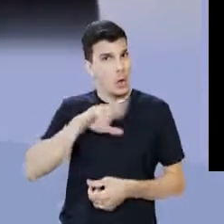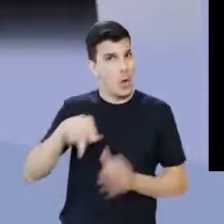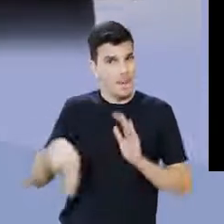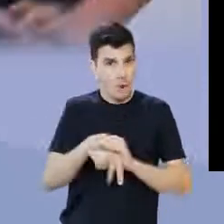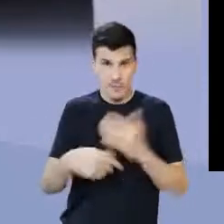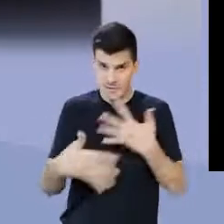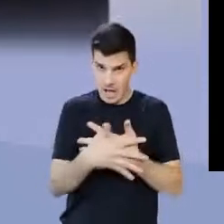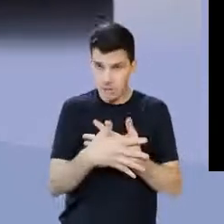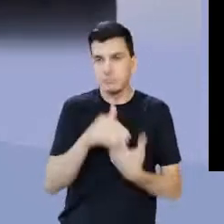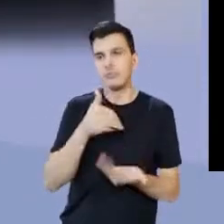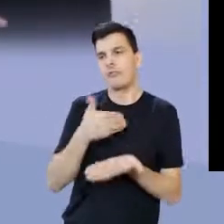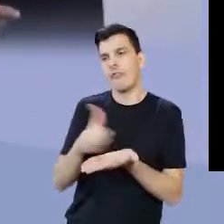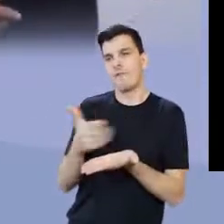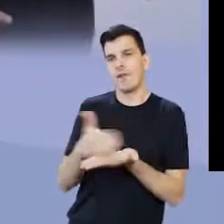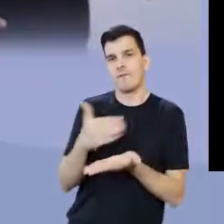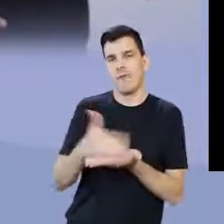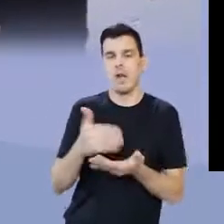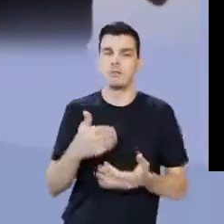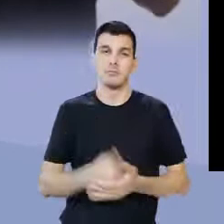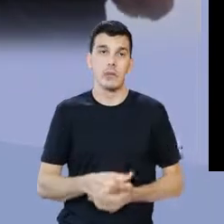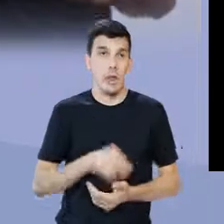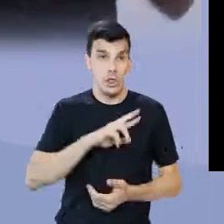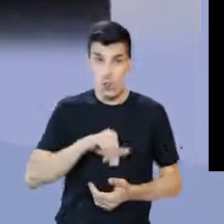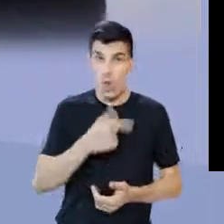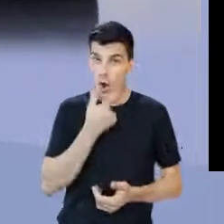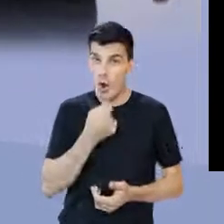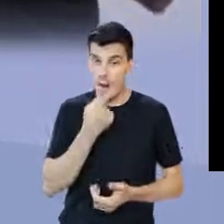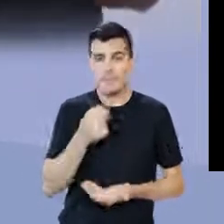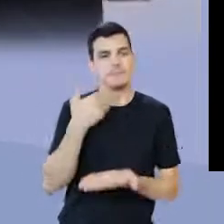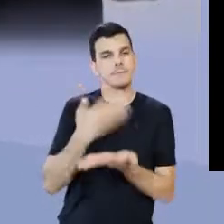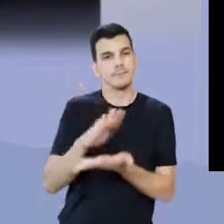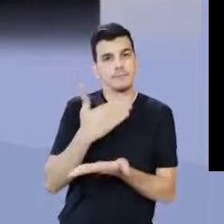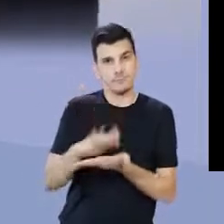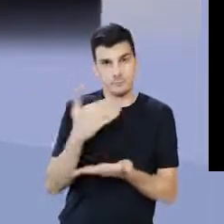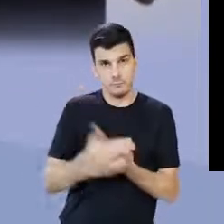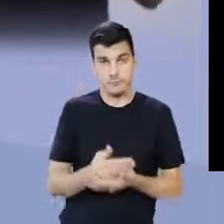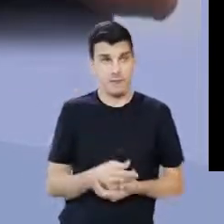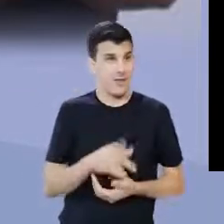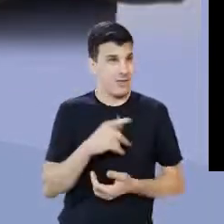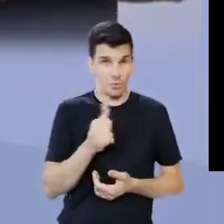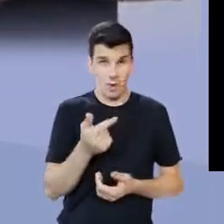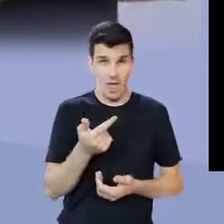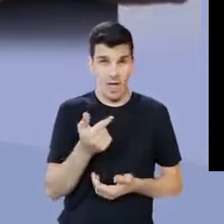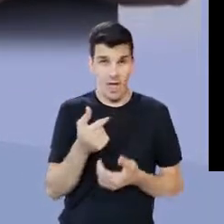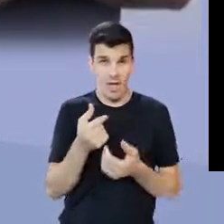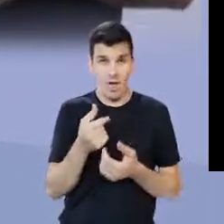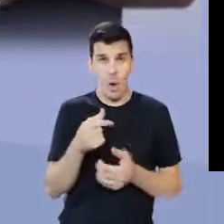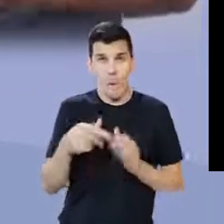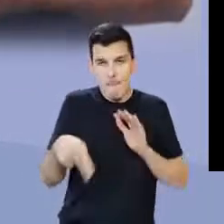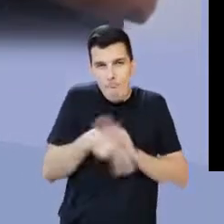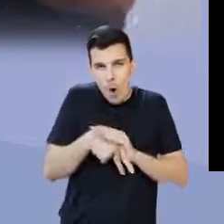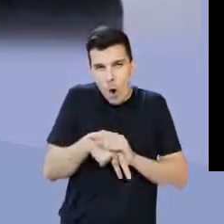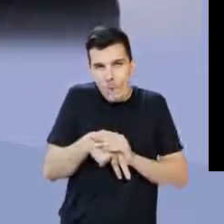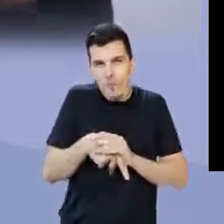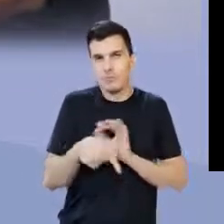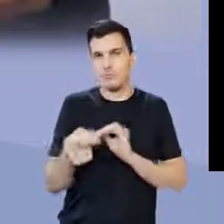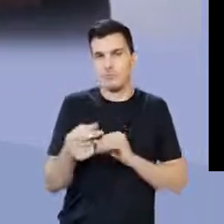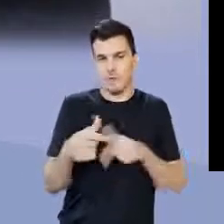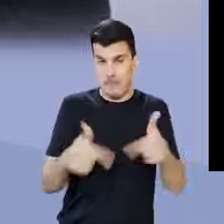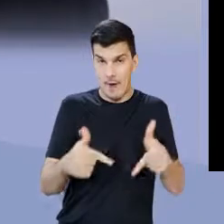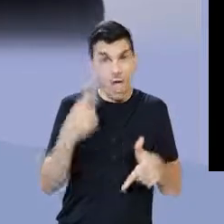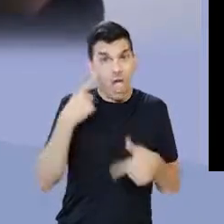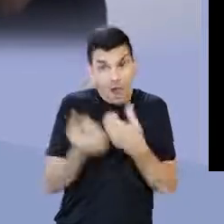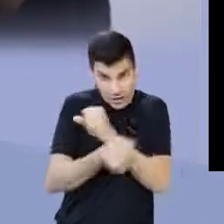cidadão. Quem não era cidadão? O estrangeiro. Quem não era cidadão? O escravo. Nem a mulher. Olha que sacanagem, né? Então, era